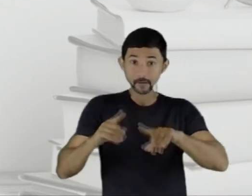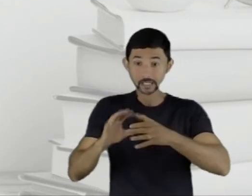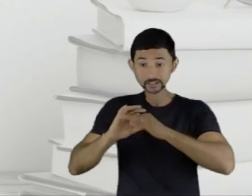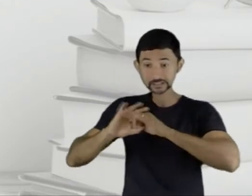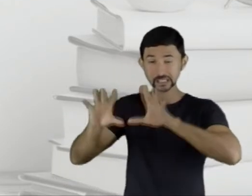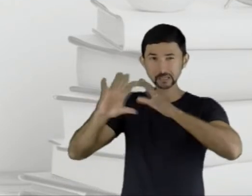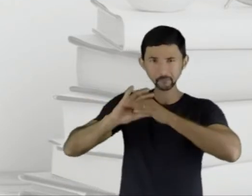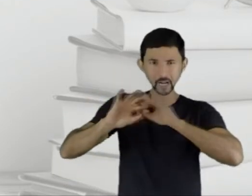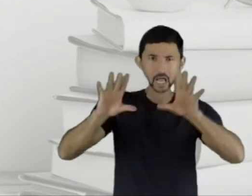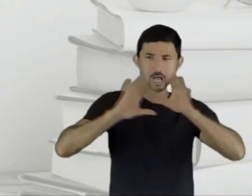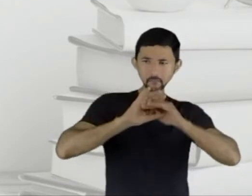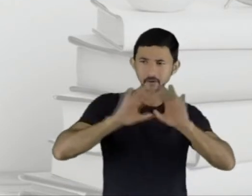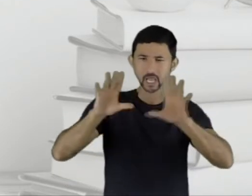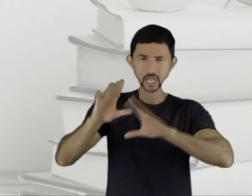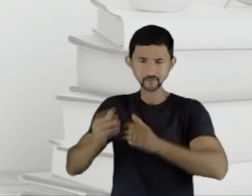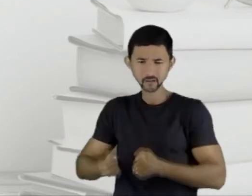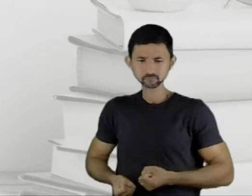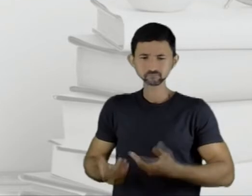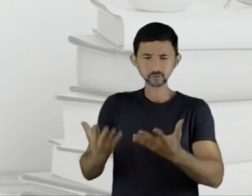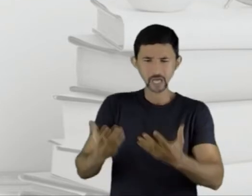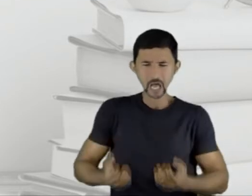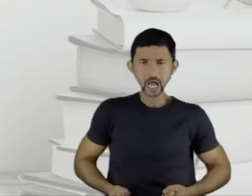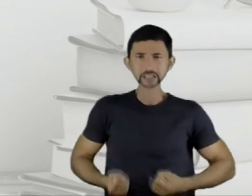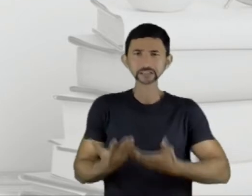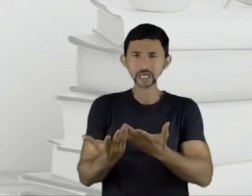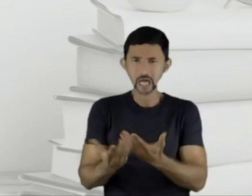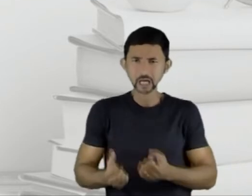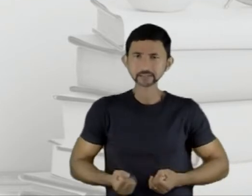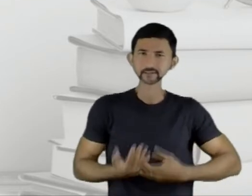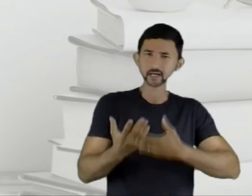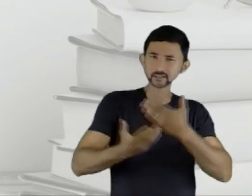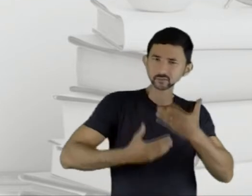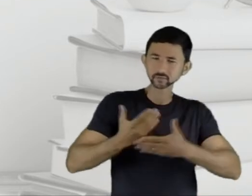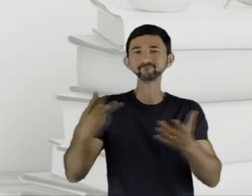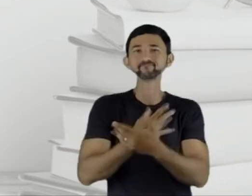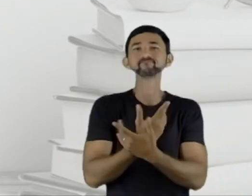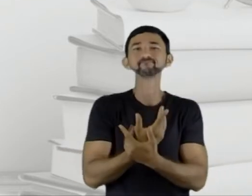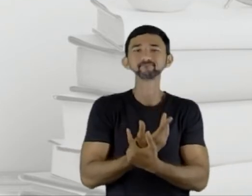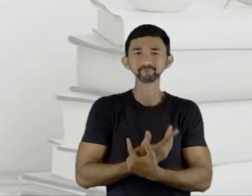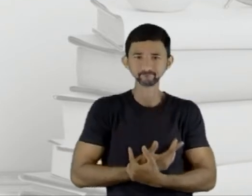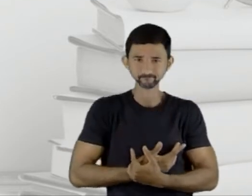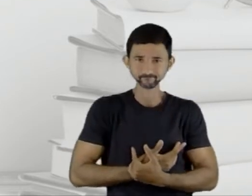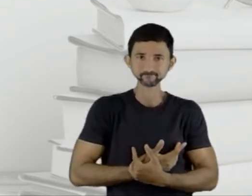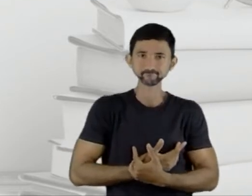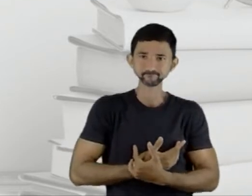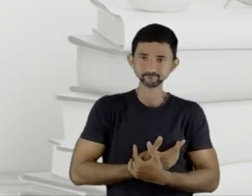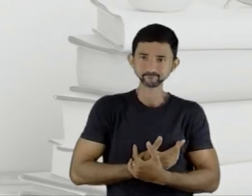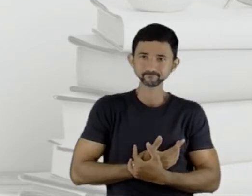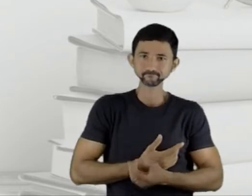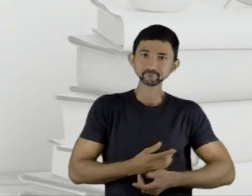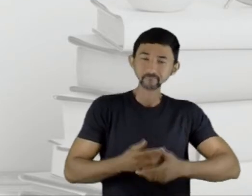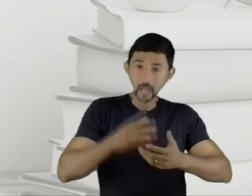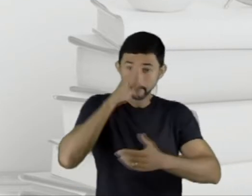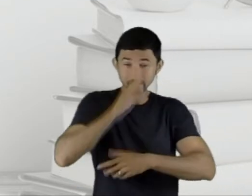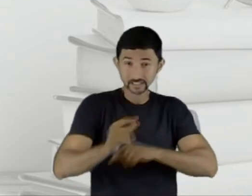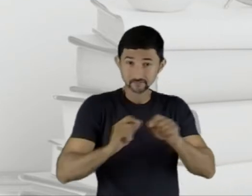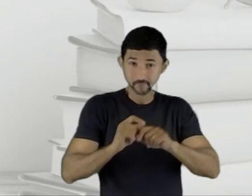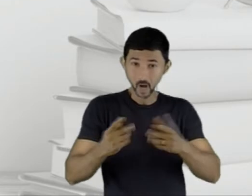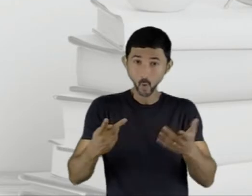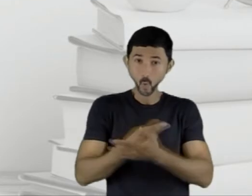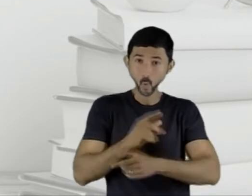liberalismo radical, tá, e outras coisas, a crise veio. As principais causas da crise de